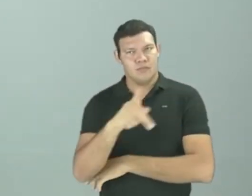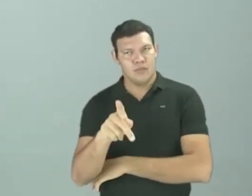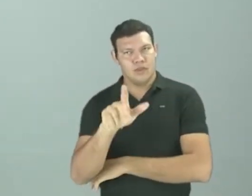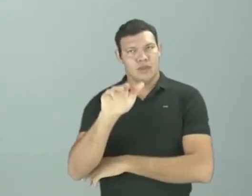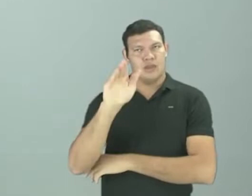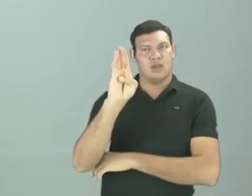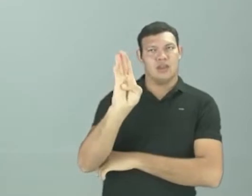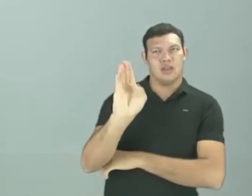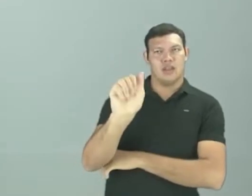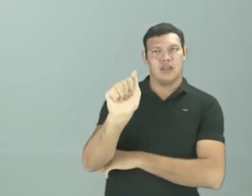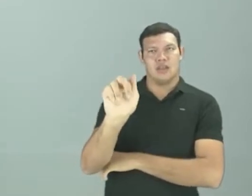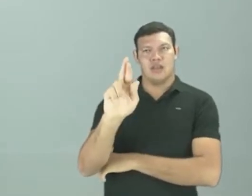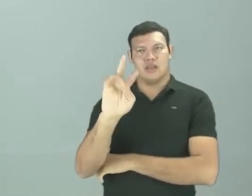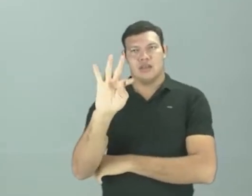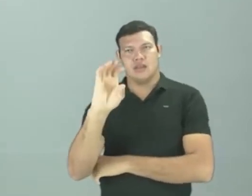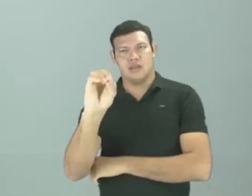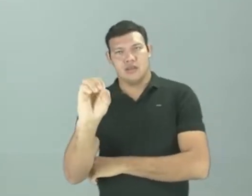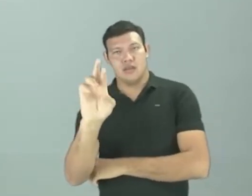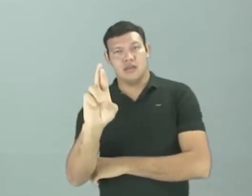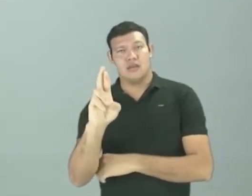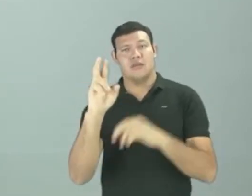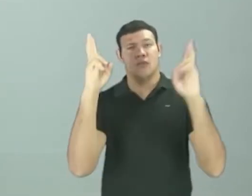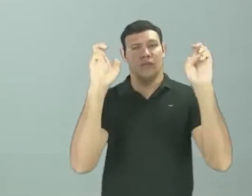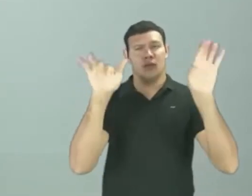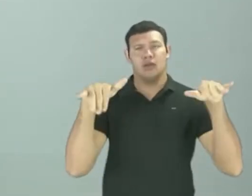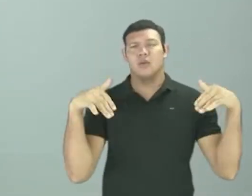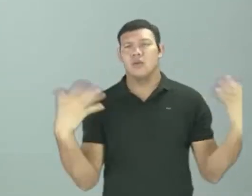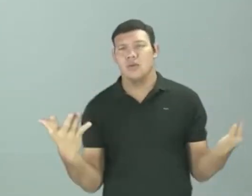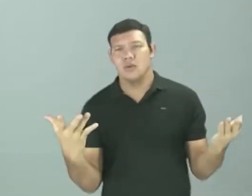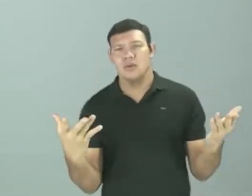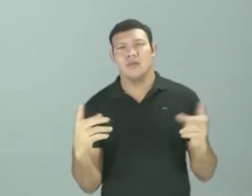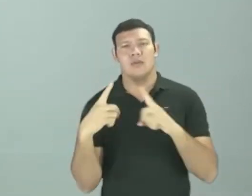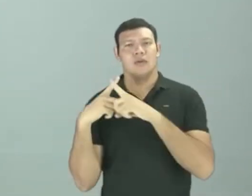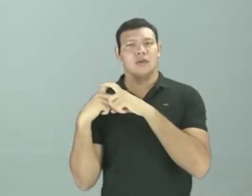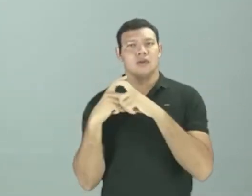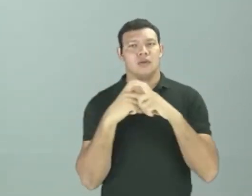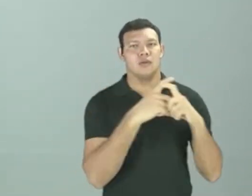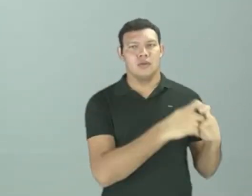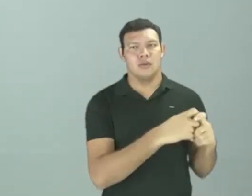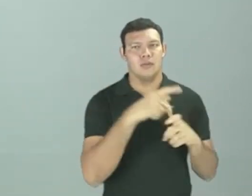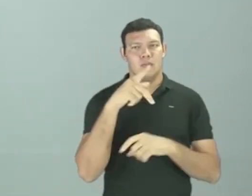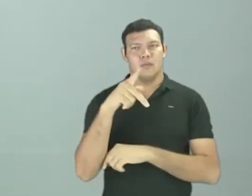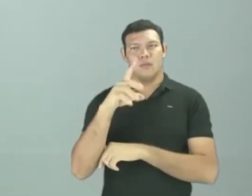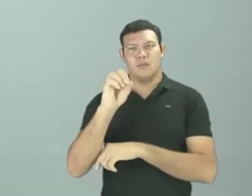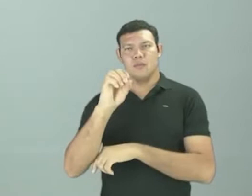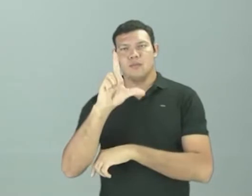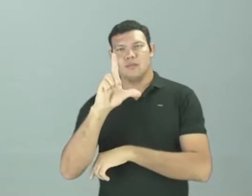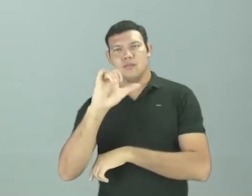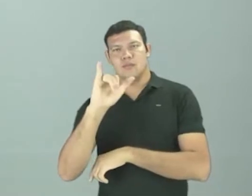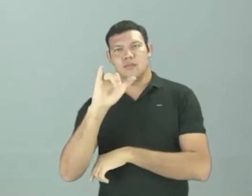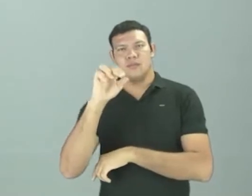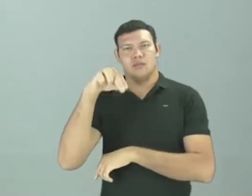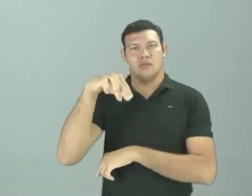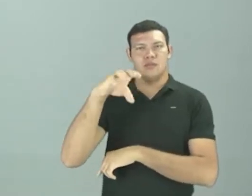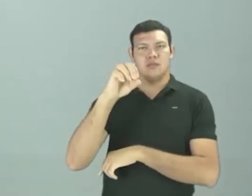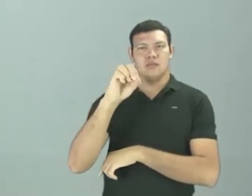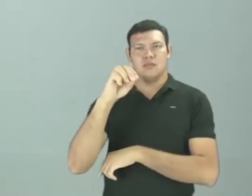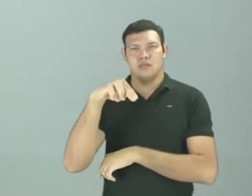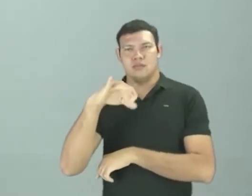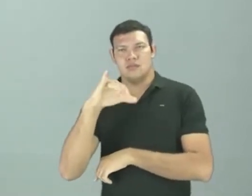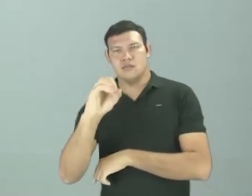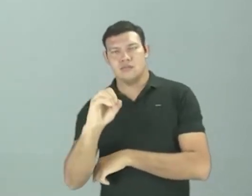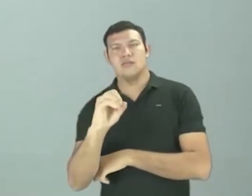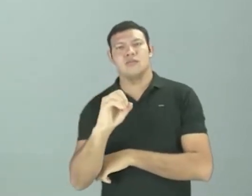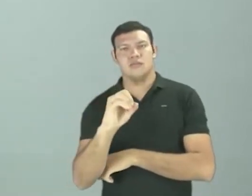e nós vamos à aula hoje de polinômio. O estudo de polinômio hoje nós vamos trabalhar sobre o grau, o seu